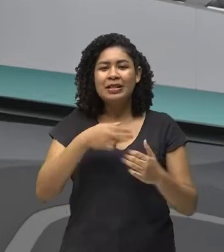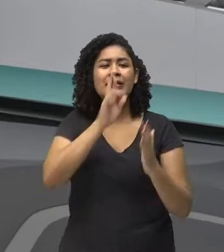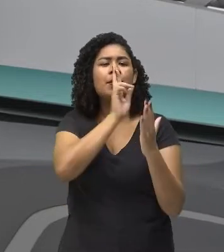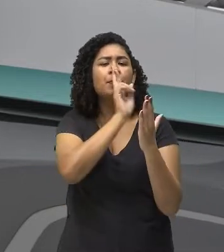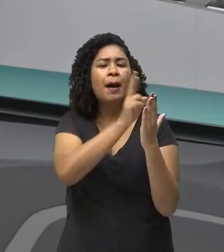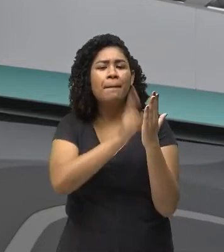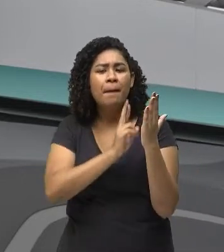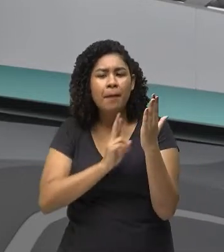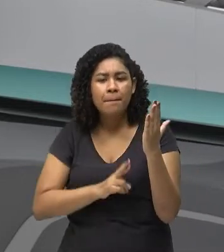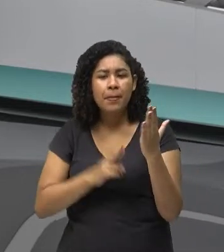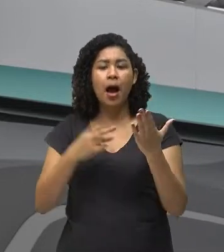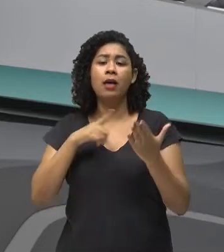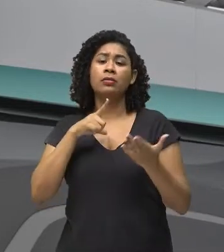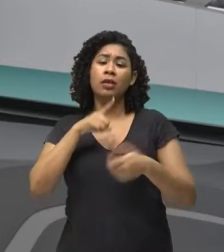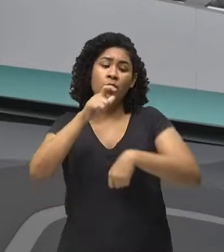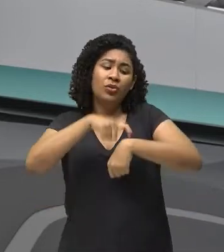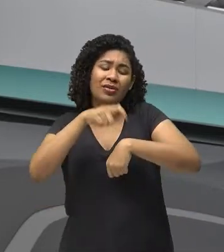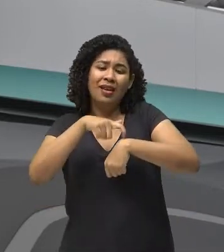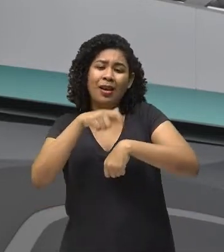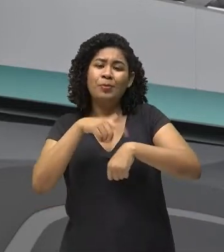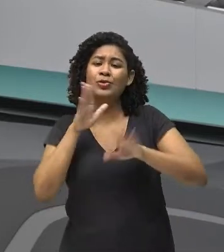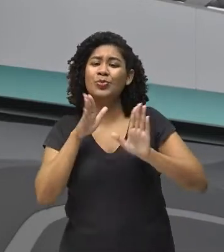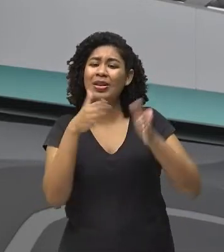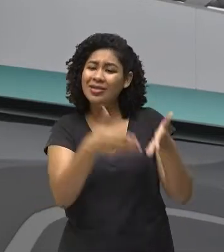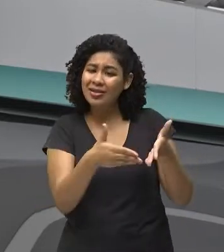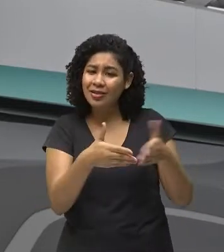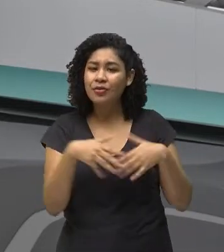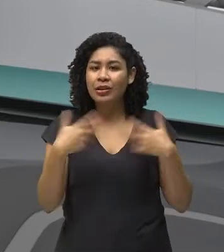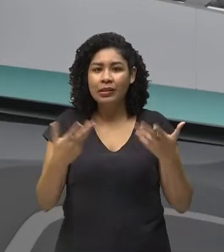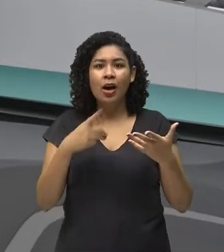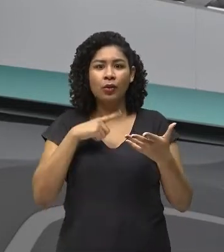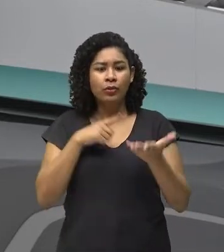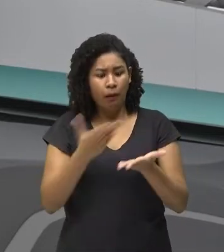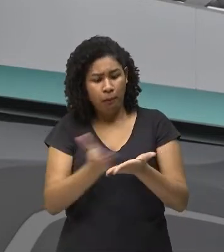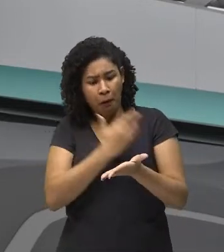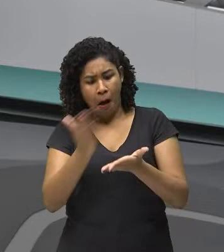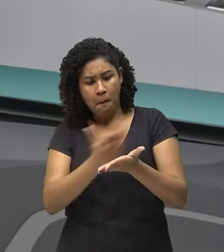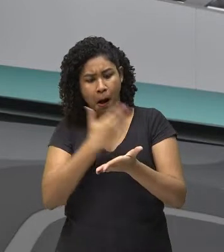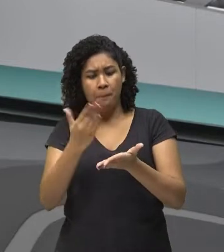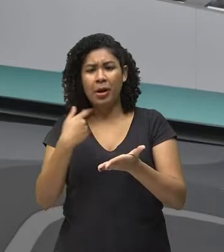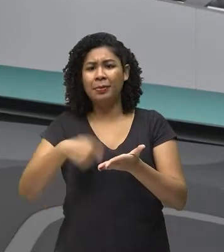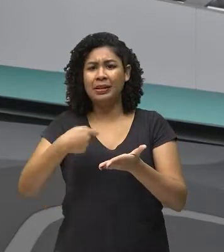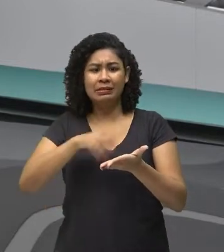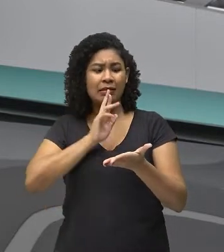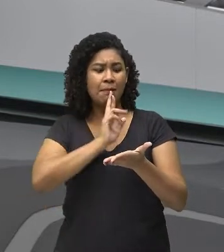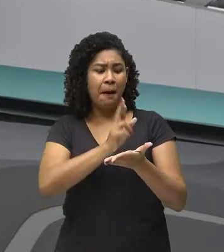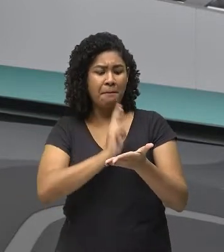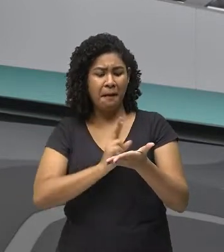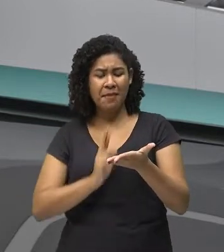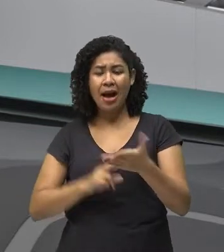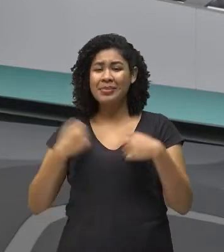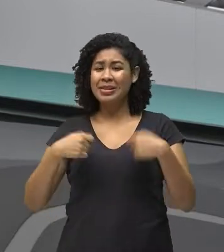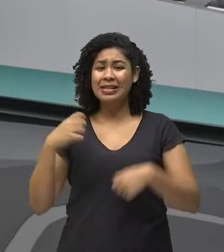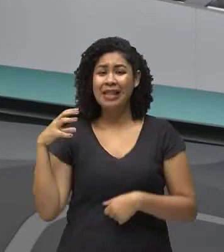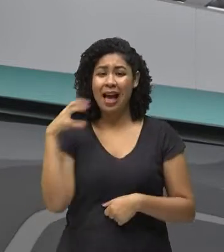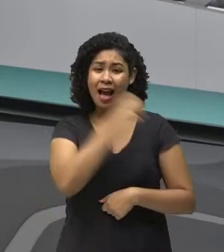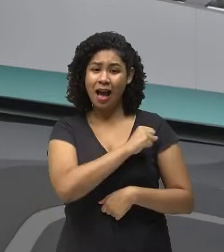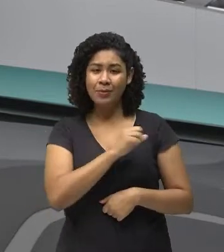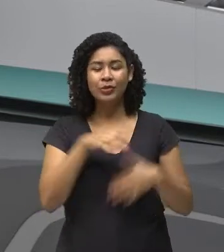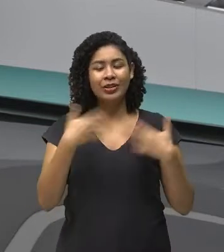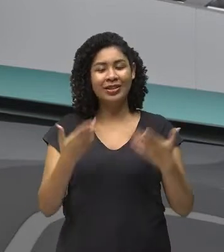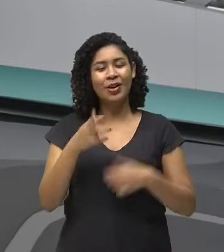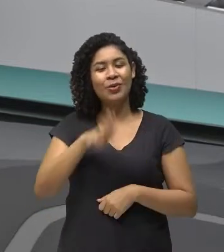tem um tempo para fazer, não é? Então, tá lá a prova, tá lá a pergunta, você não pode perder tempo, tem que ser rápido. Então,